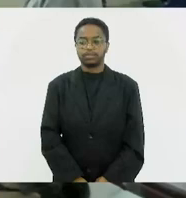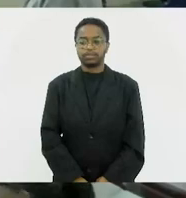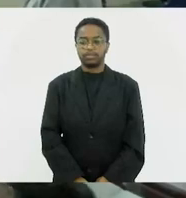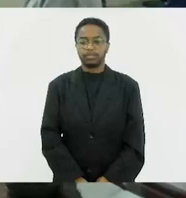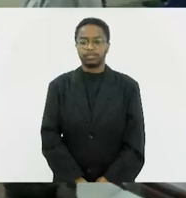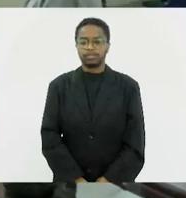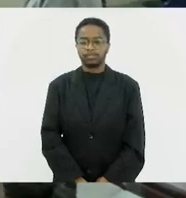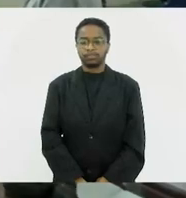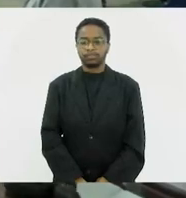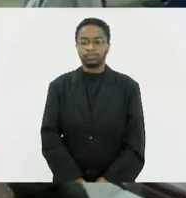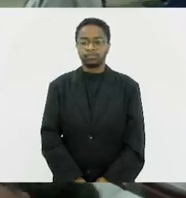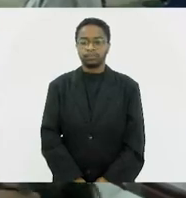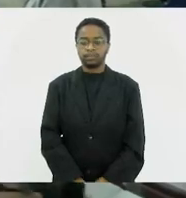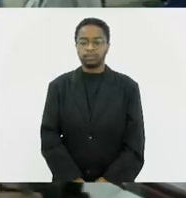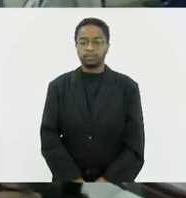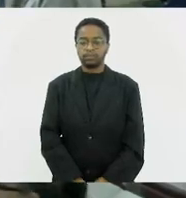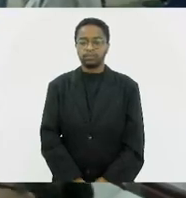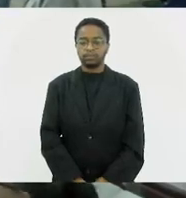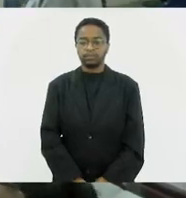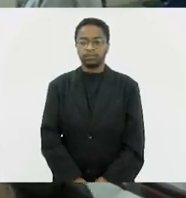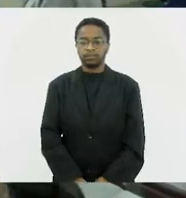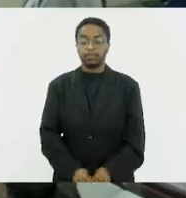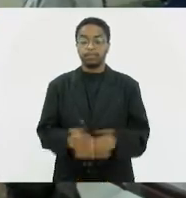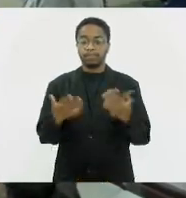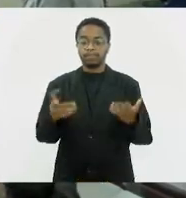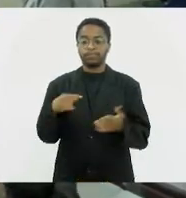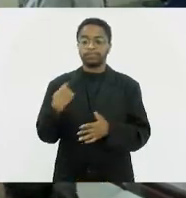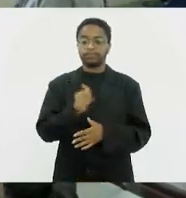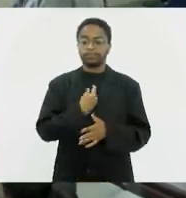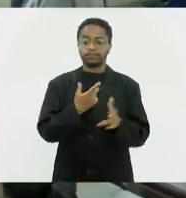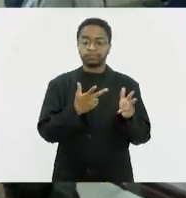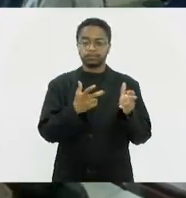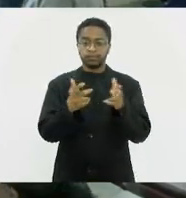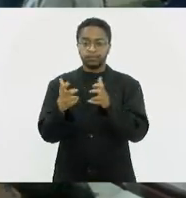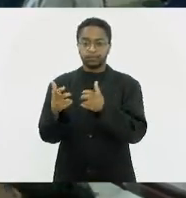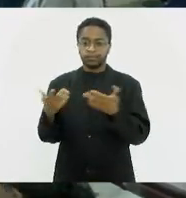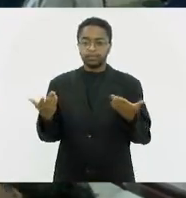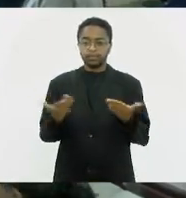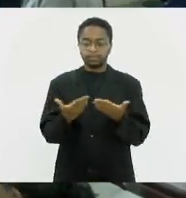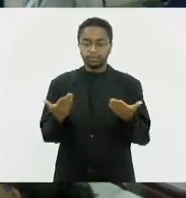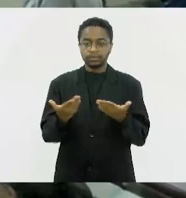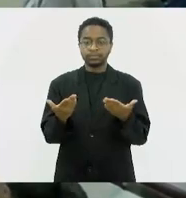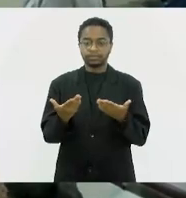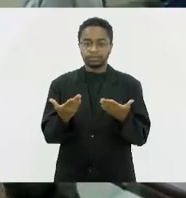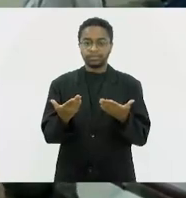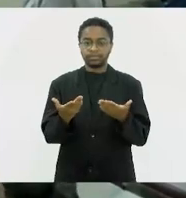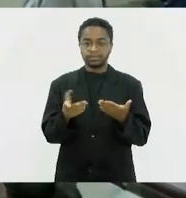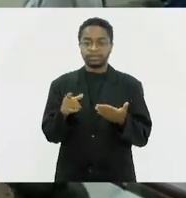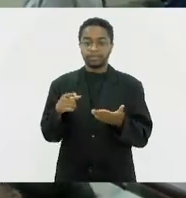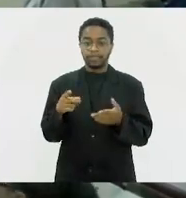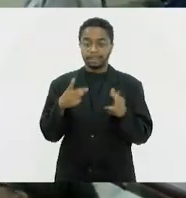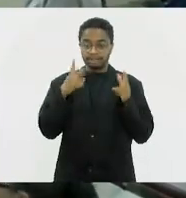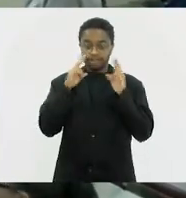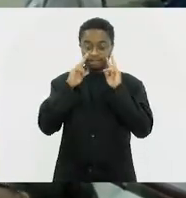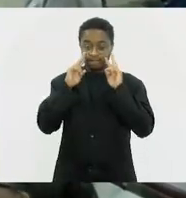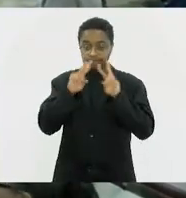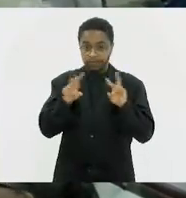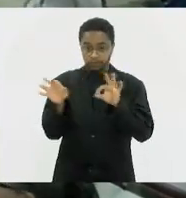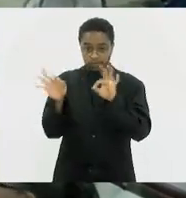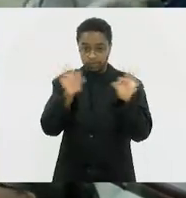Gente, com tudo que nós vimos hoje, vimos e ouvimos, né? Hoje